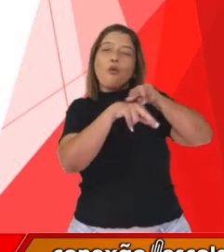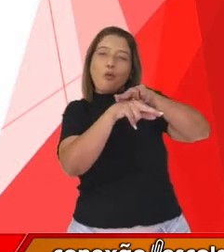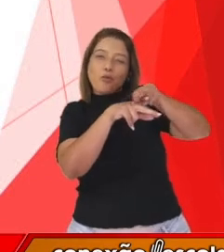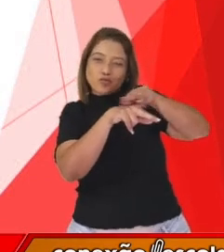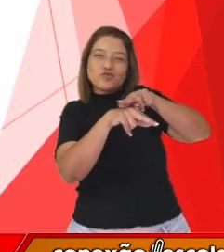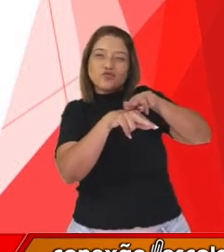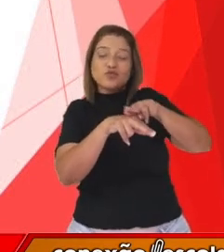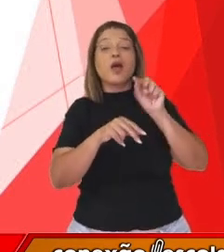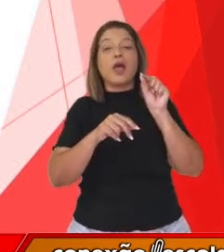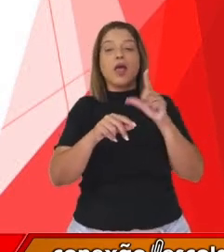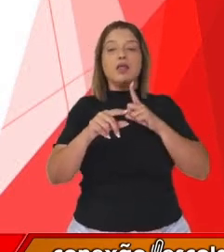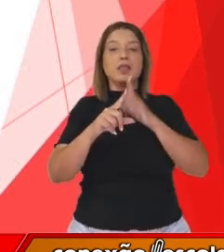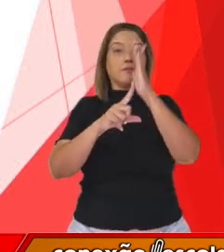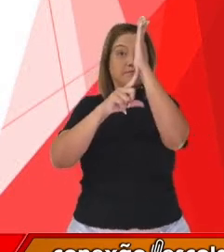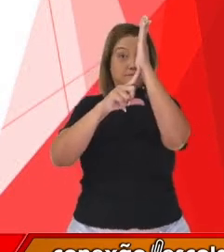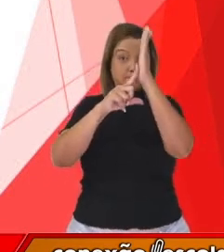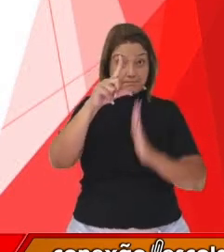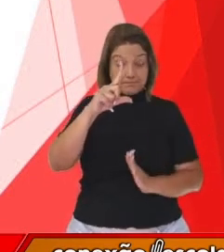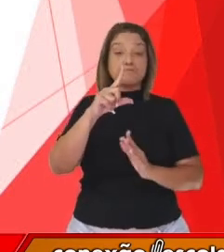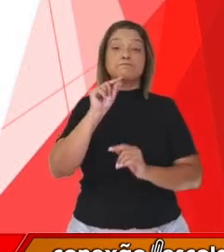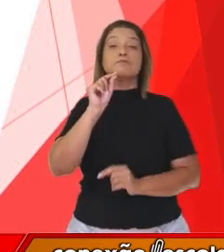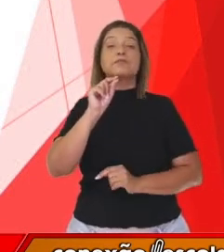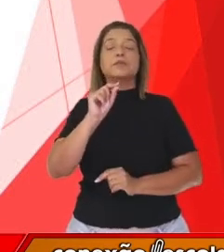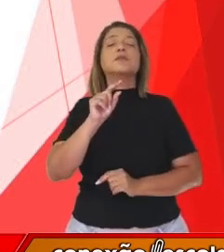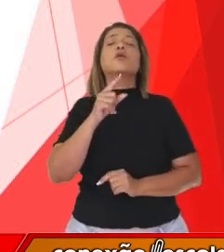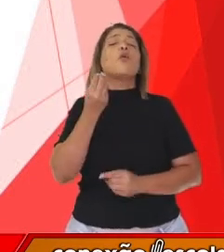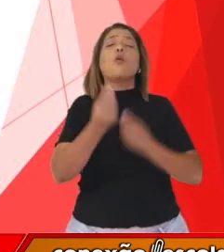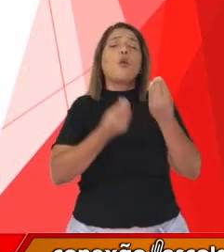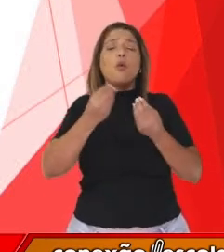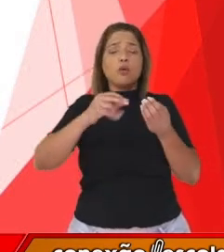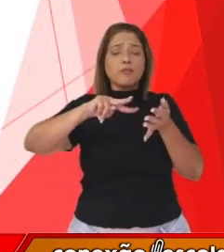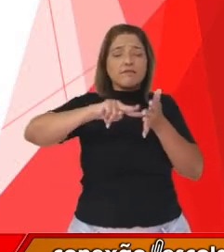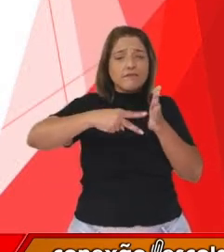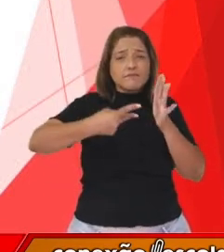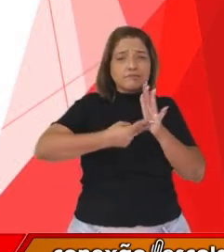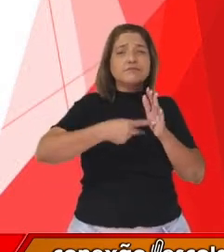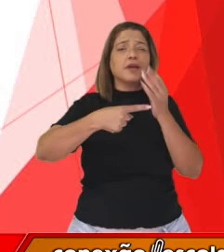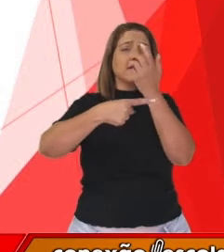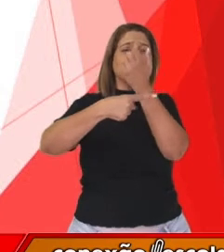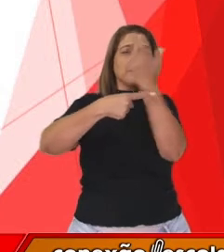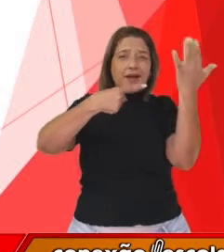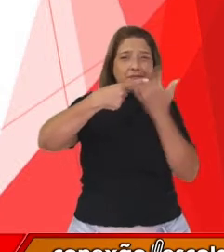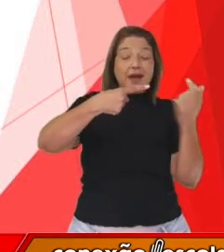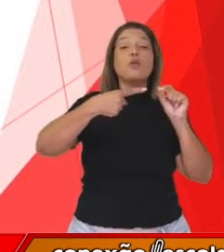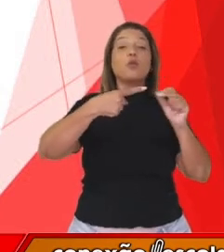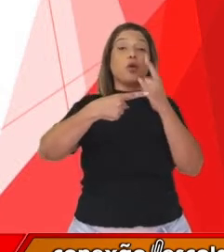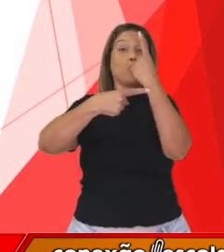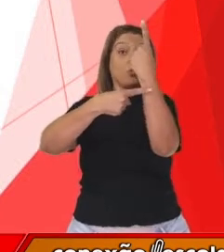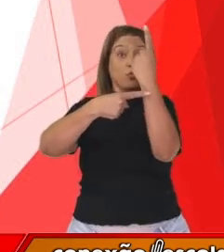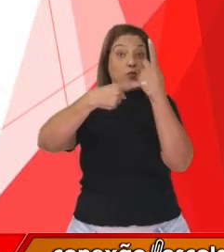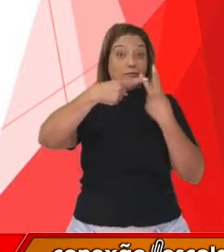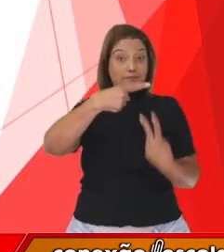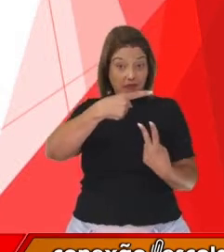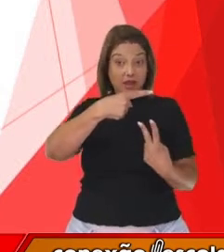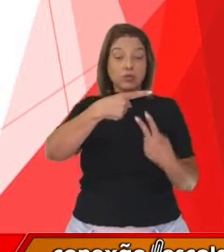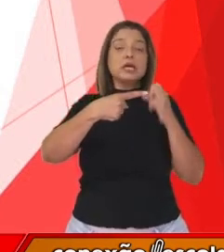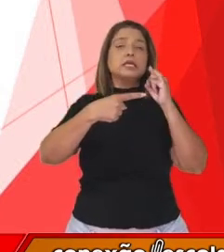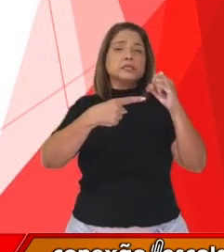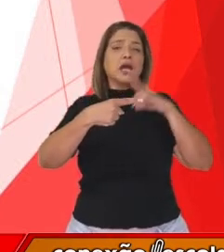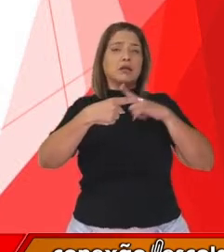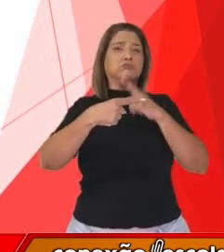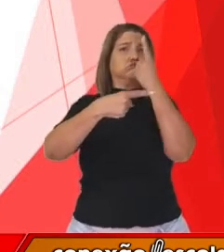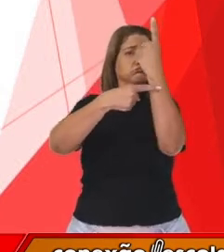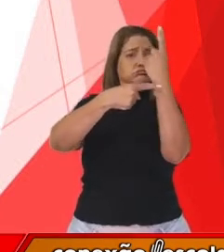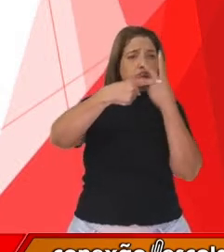seja, meio. A fração meio, se eu multiplicar numerador e denominador